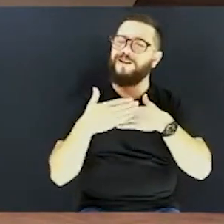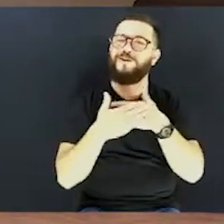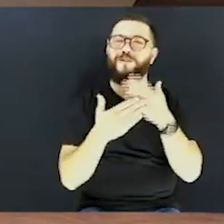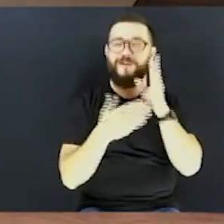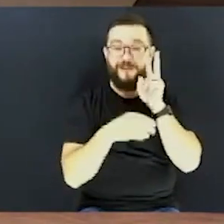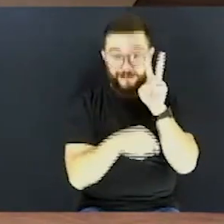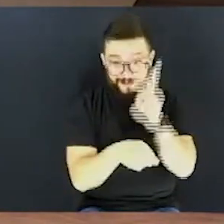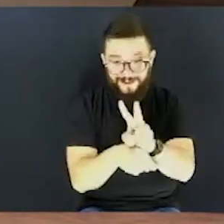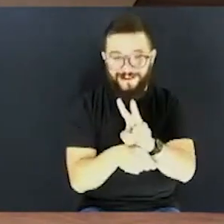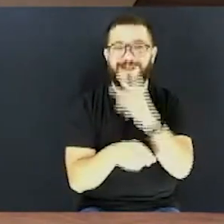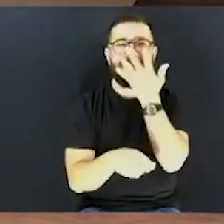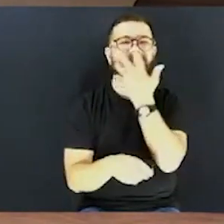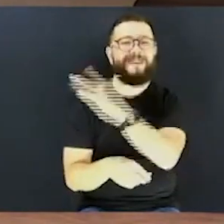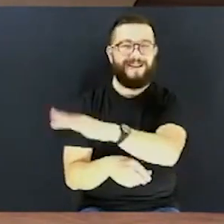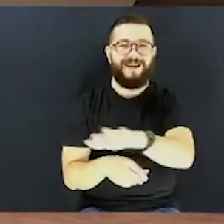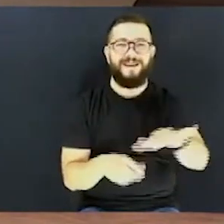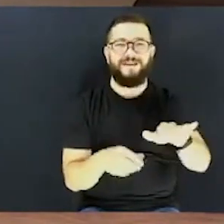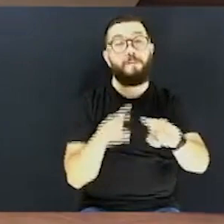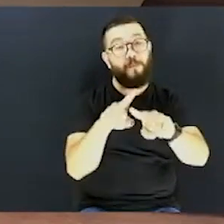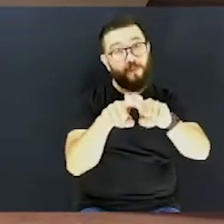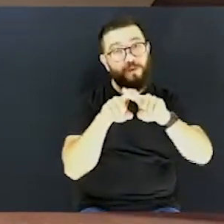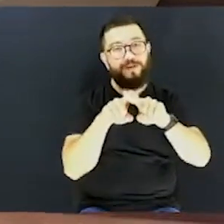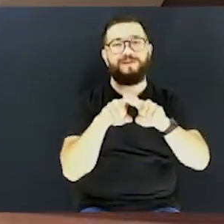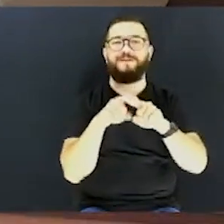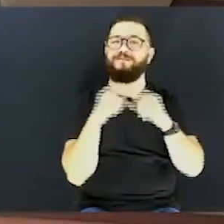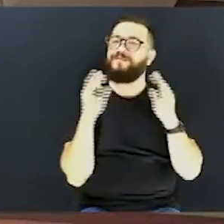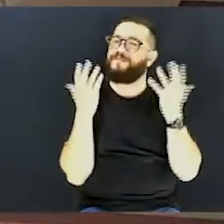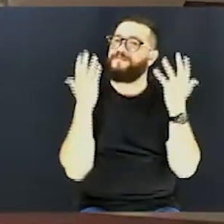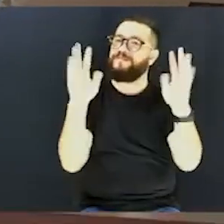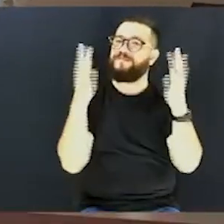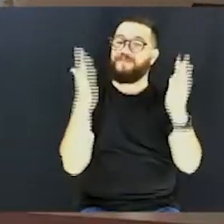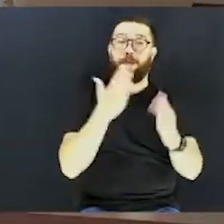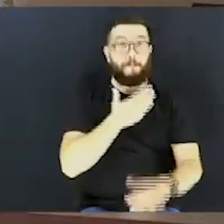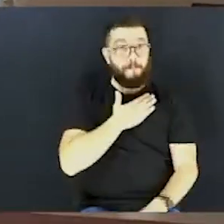te parabenizar. A minha bandeira principal do meu mandato